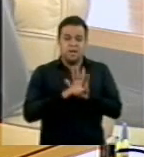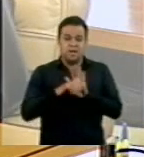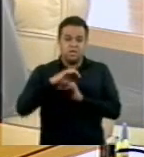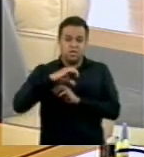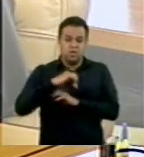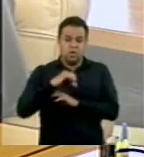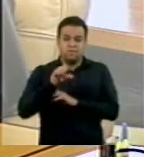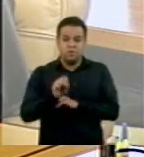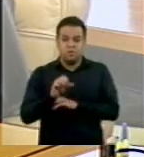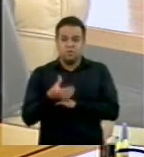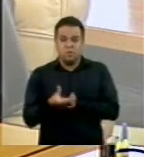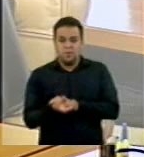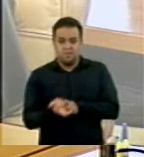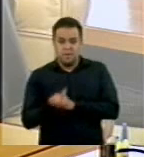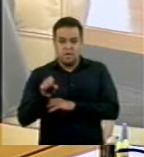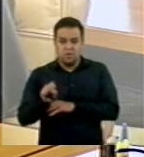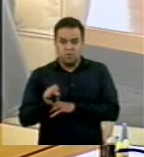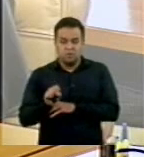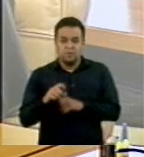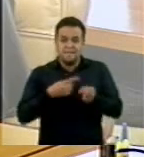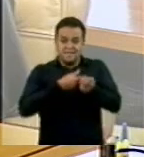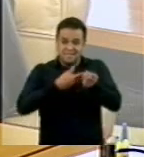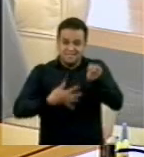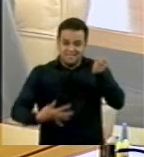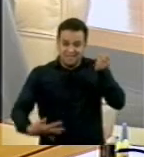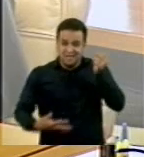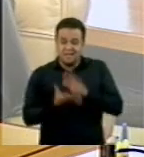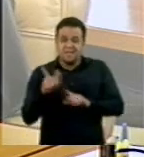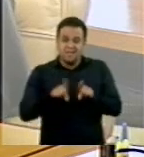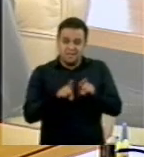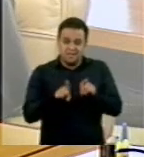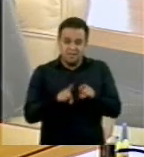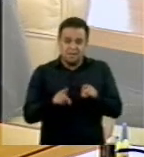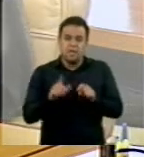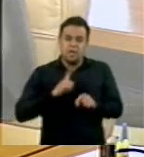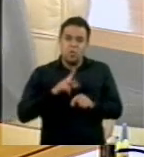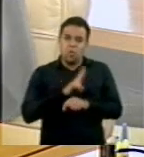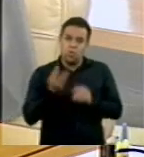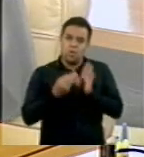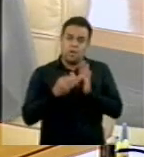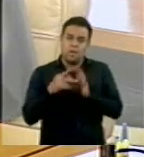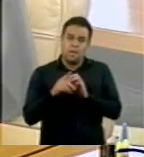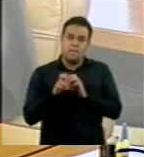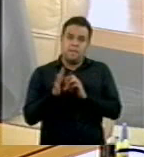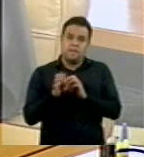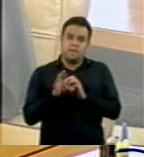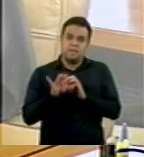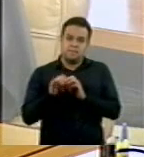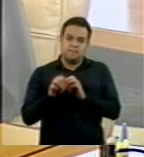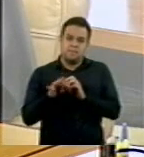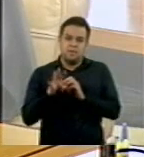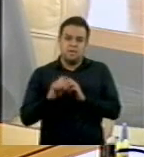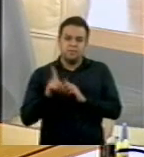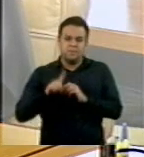9868. Sangue e pertencimento, ali assentei e aqui reitero, tem ao longo